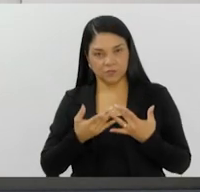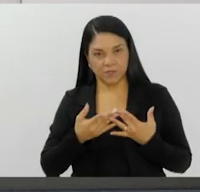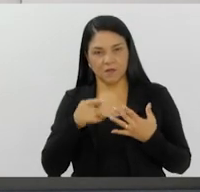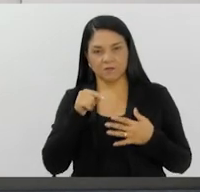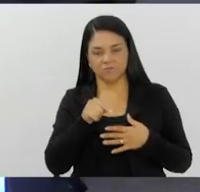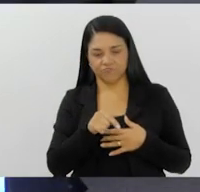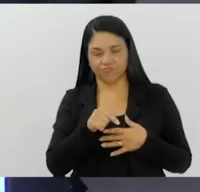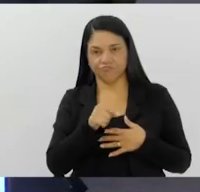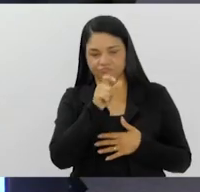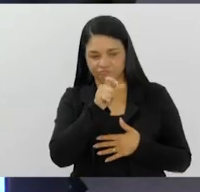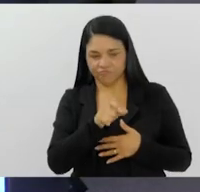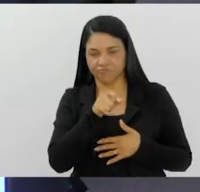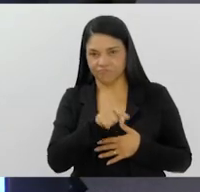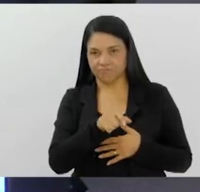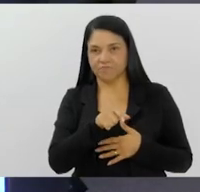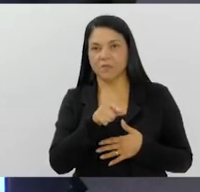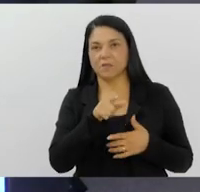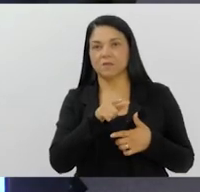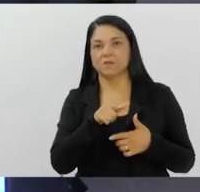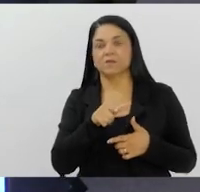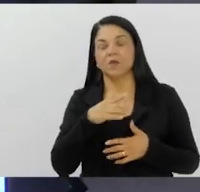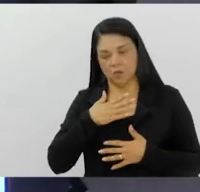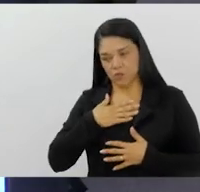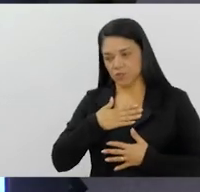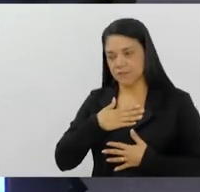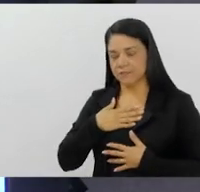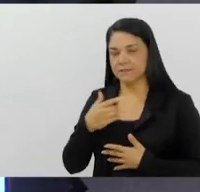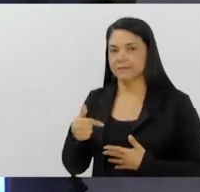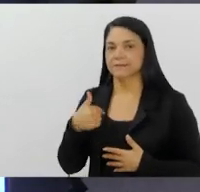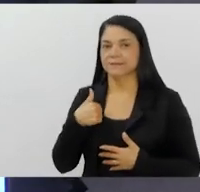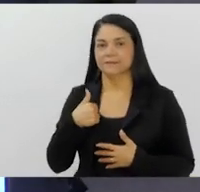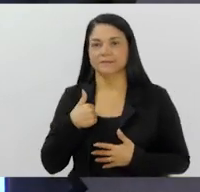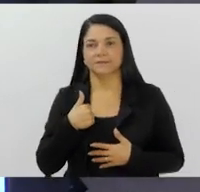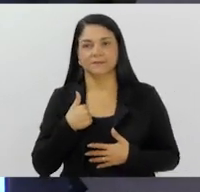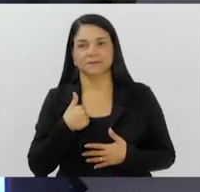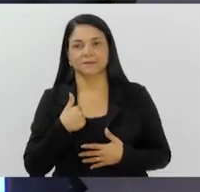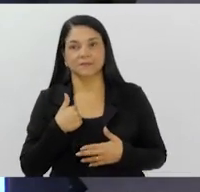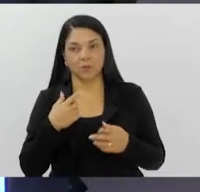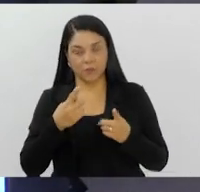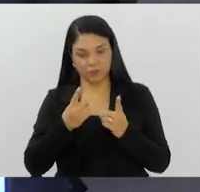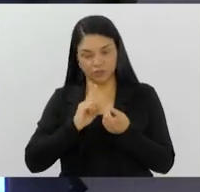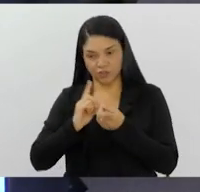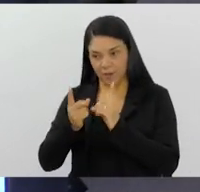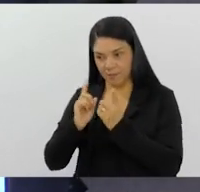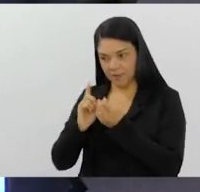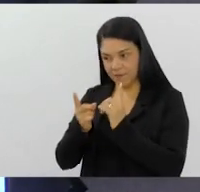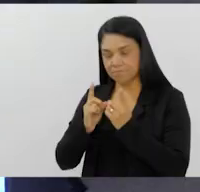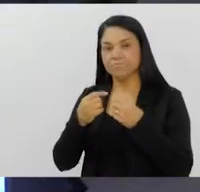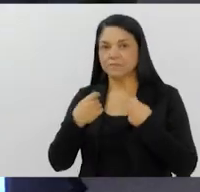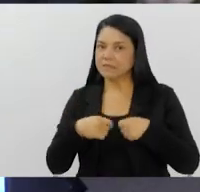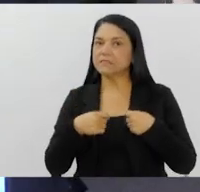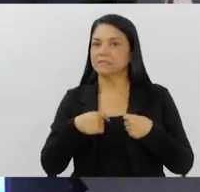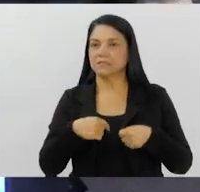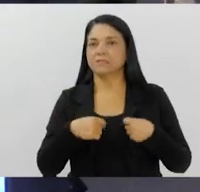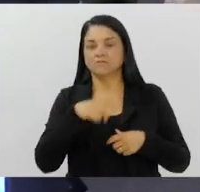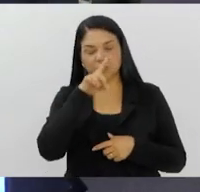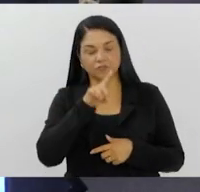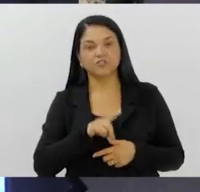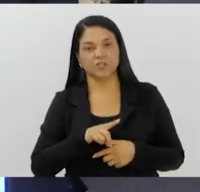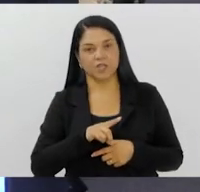isso eu gostaria de por favor primeiro moment tem ter uma dinâmica tem direito